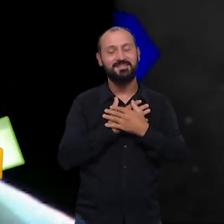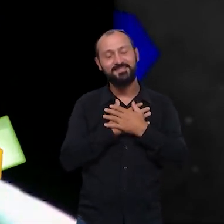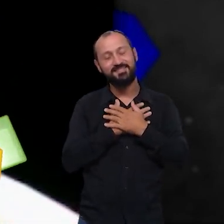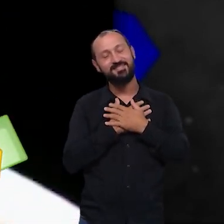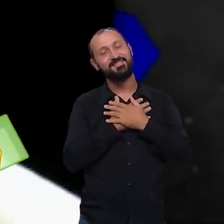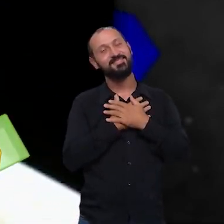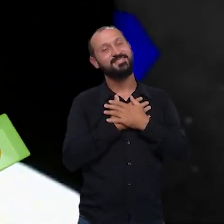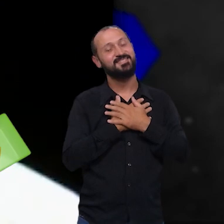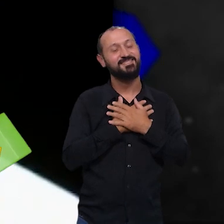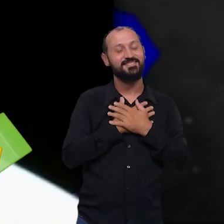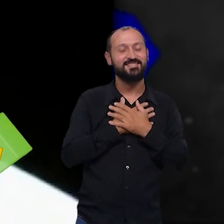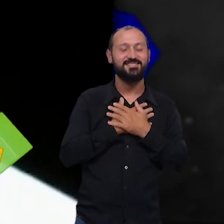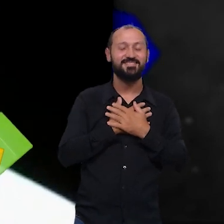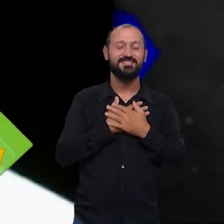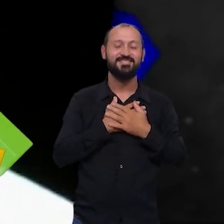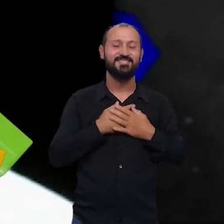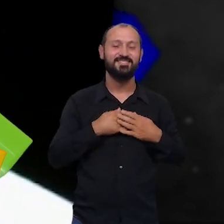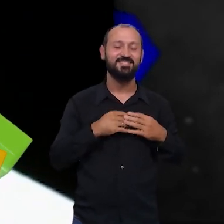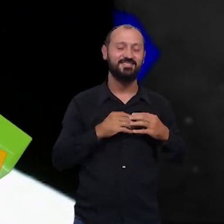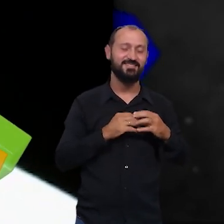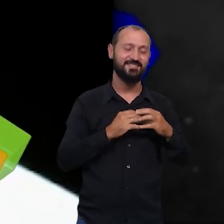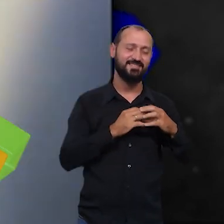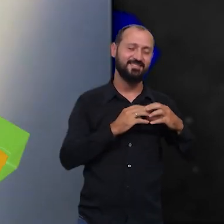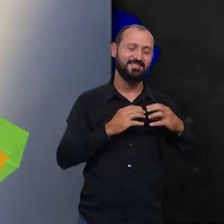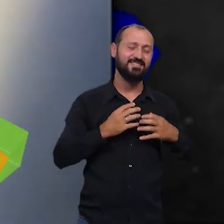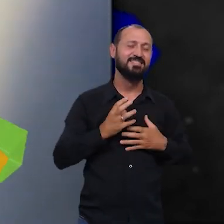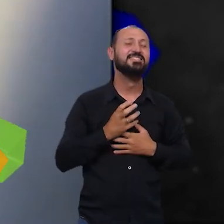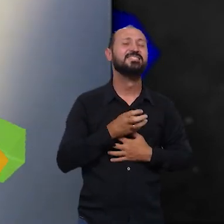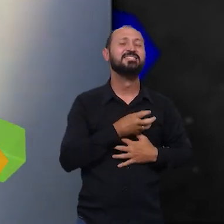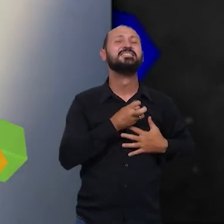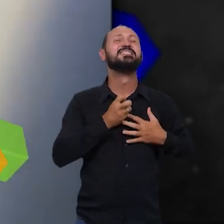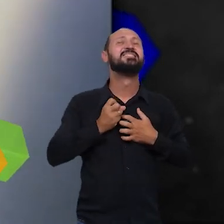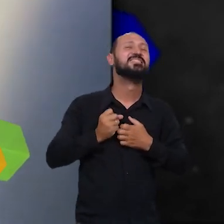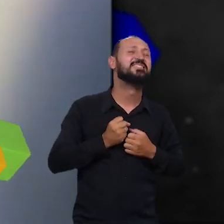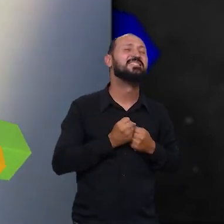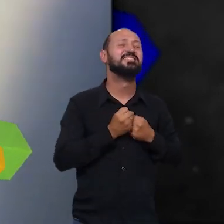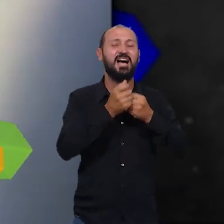navegando no remanso do rio